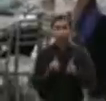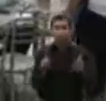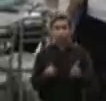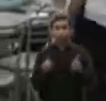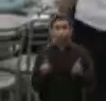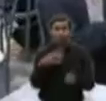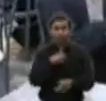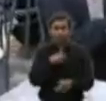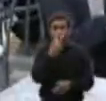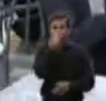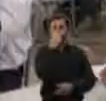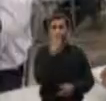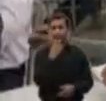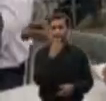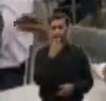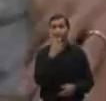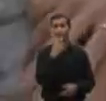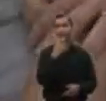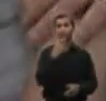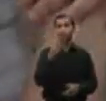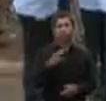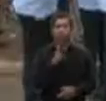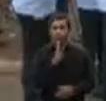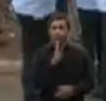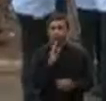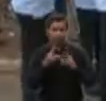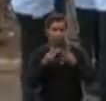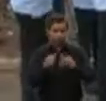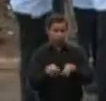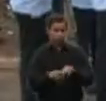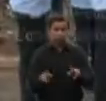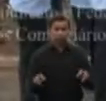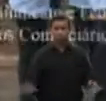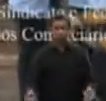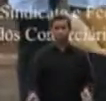shopping. Reconhecimento que já acontece em vários lugares.